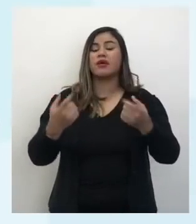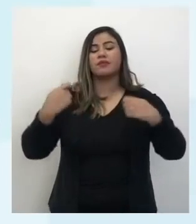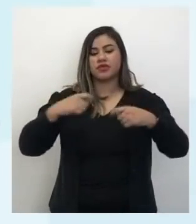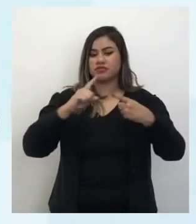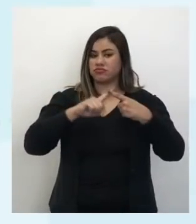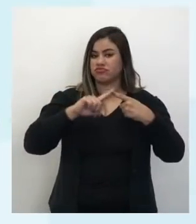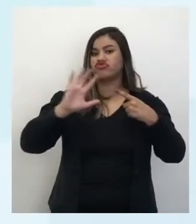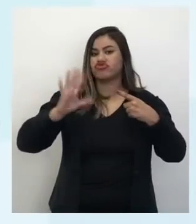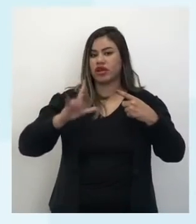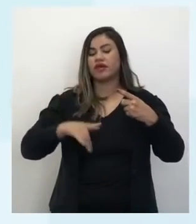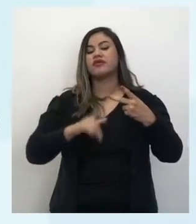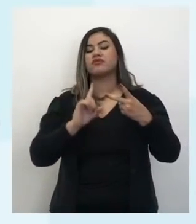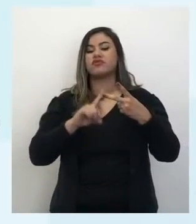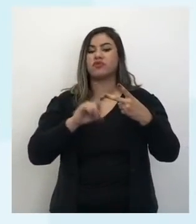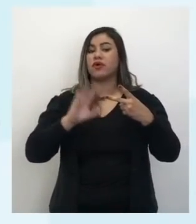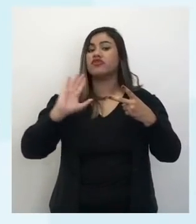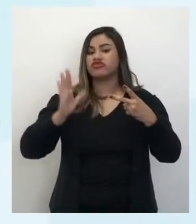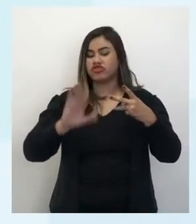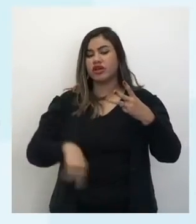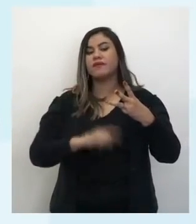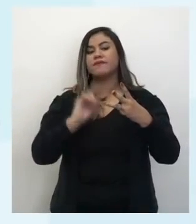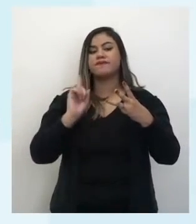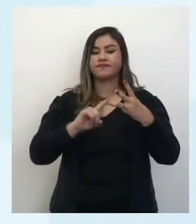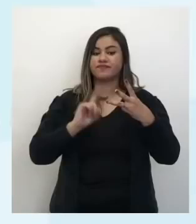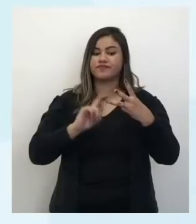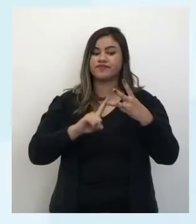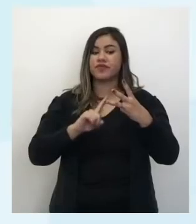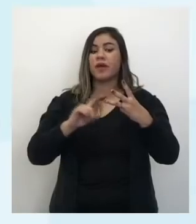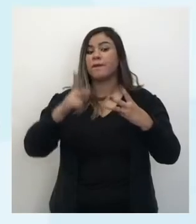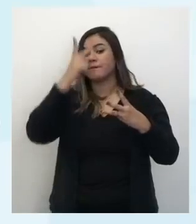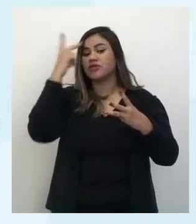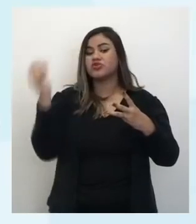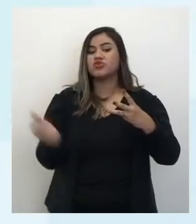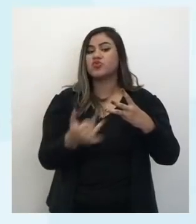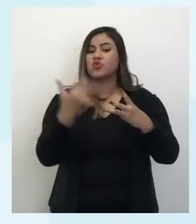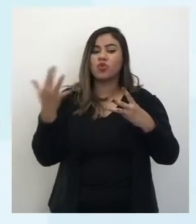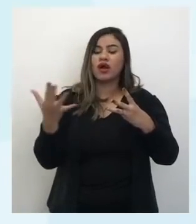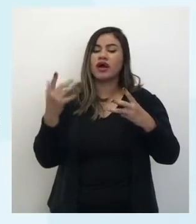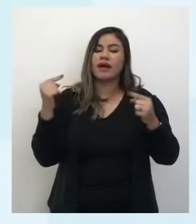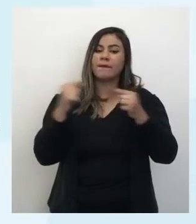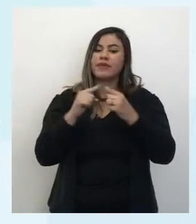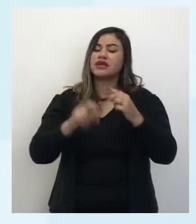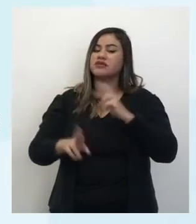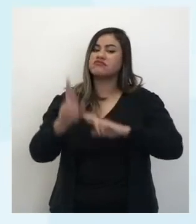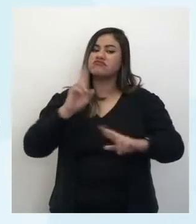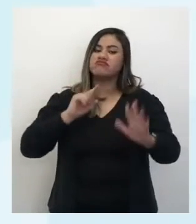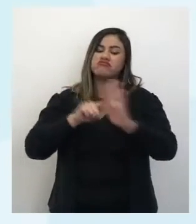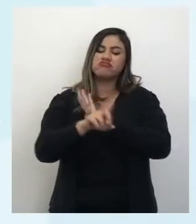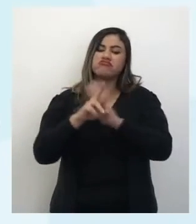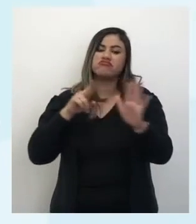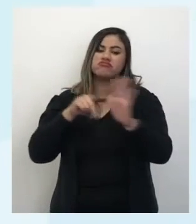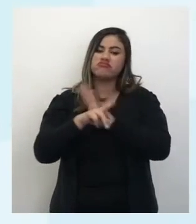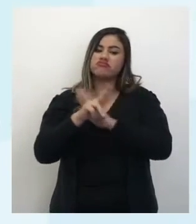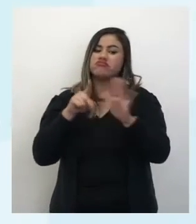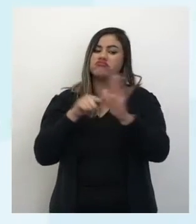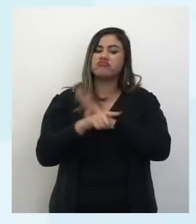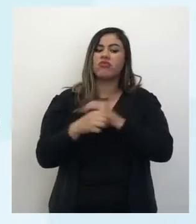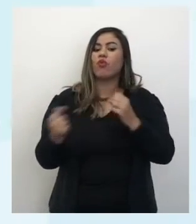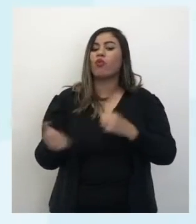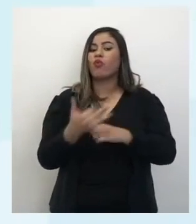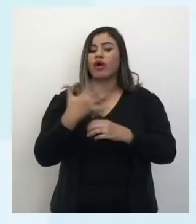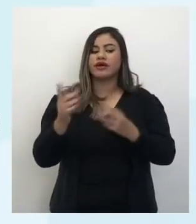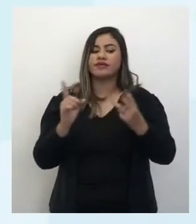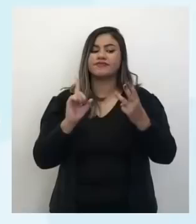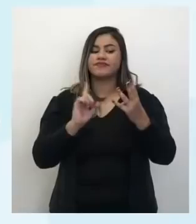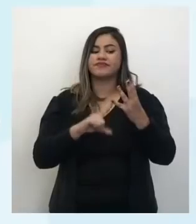da pesquisa, né? Quem realizou essa pesquisa? Quantas pessoas participaram da pesquisa, porque é por uma amostragem?